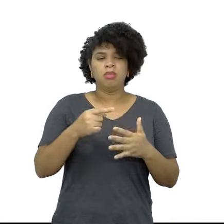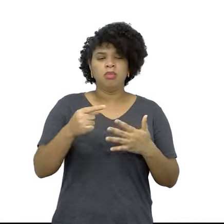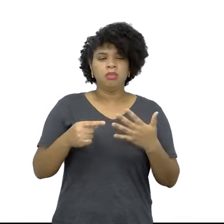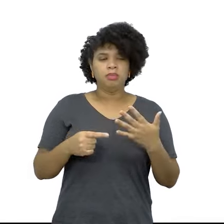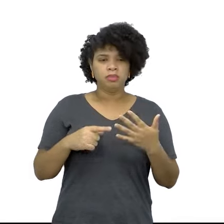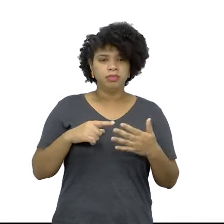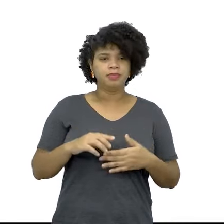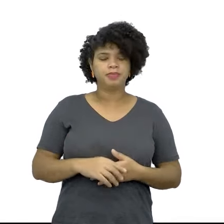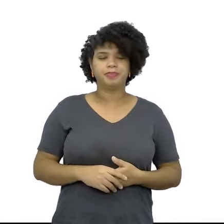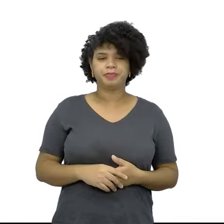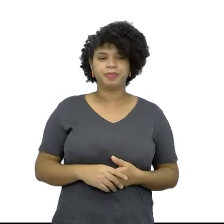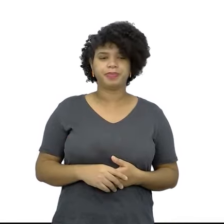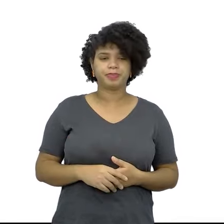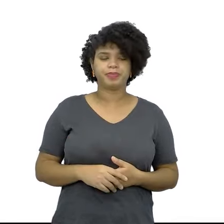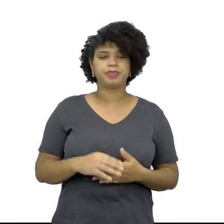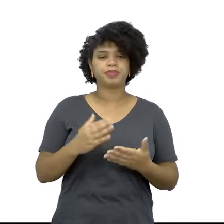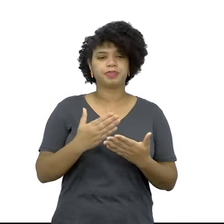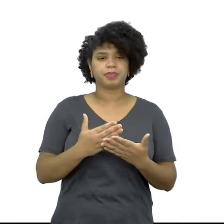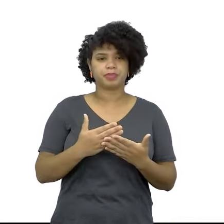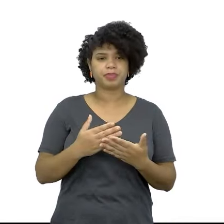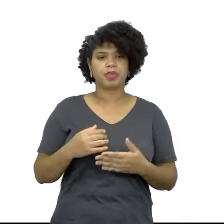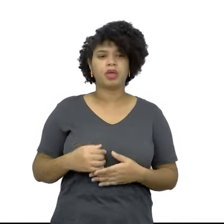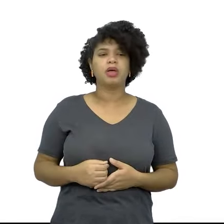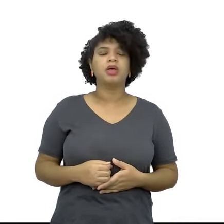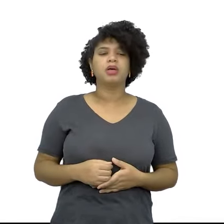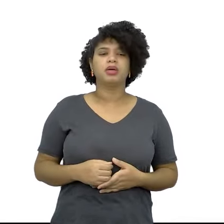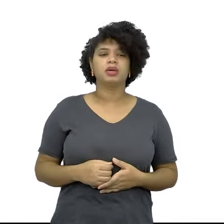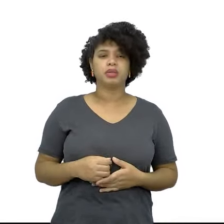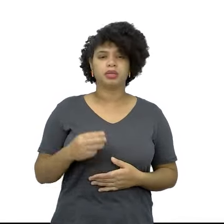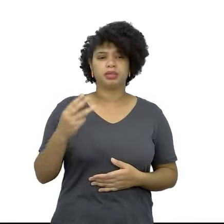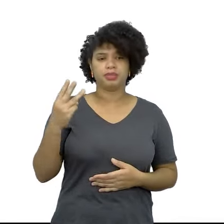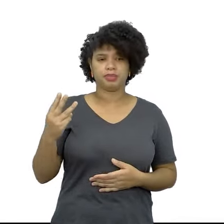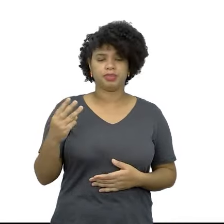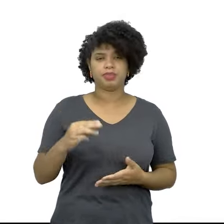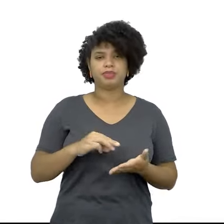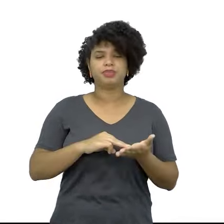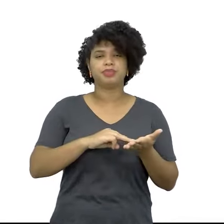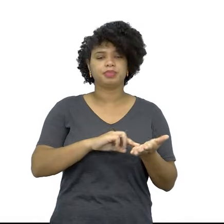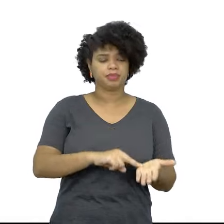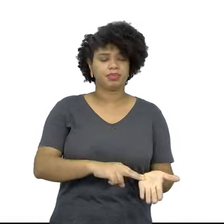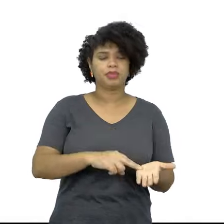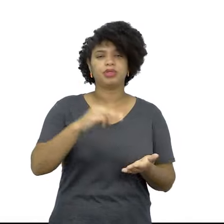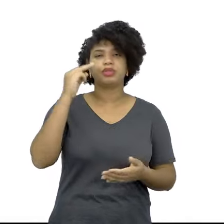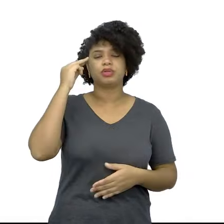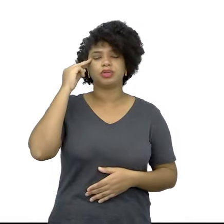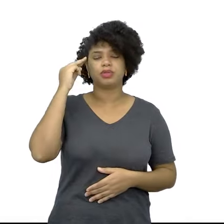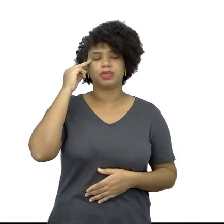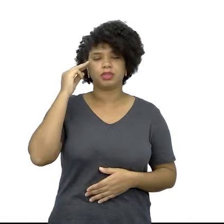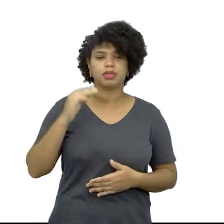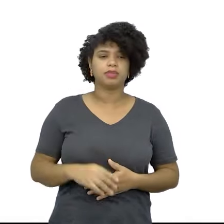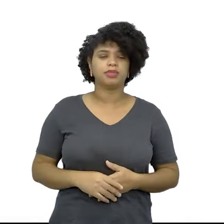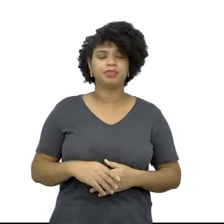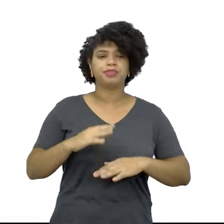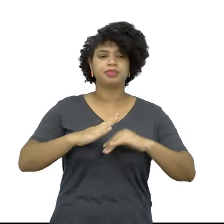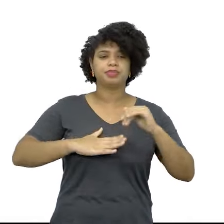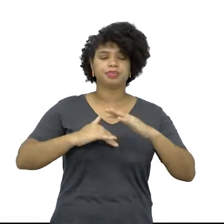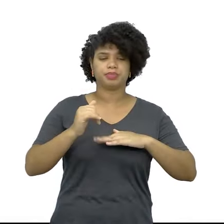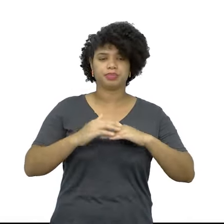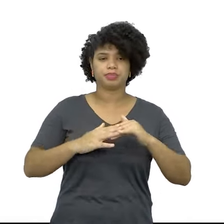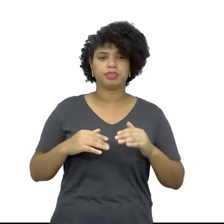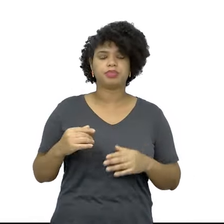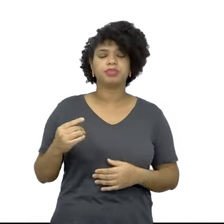Então, a aula 3, as cartas e nossas memórias, uma habilidade que aparece aí, né, que é a habilidade